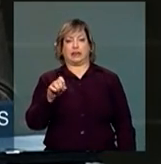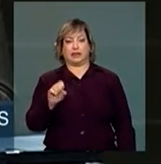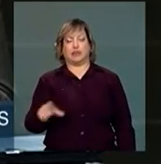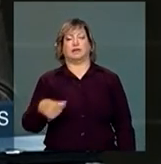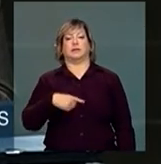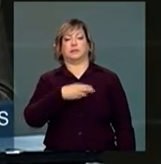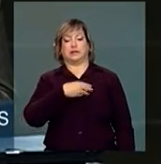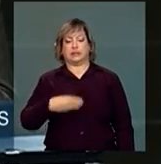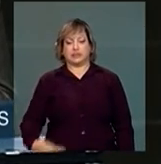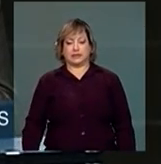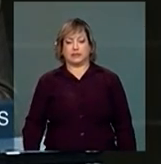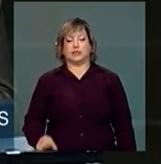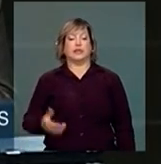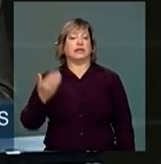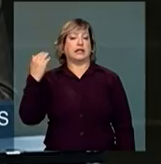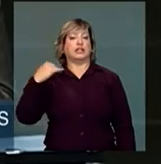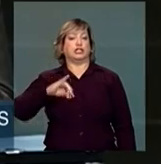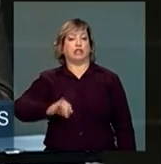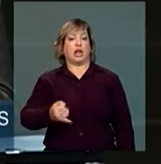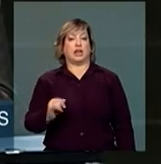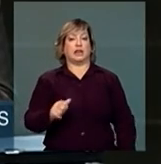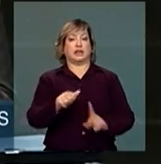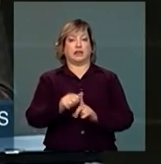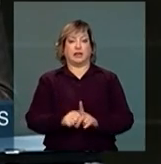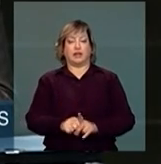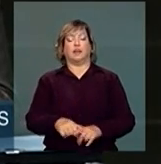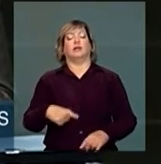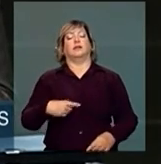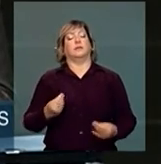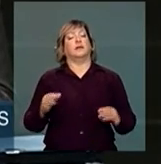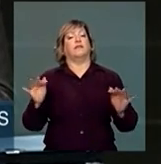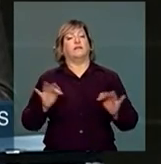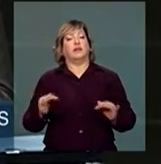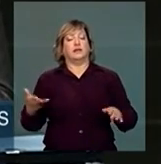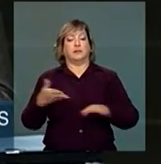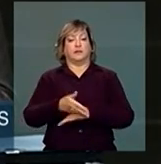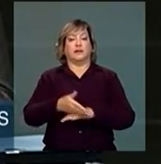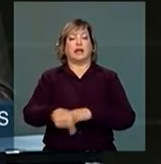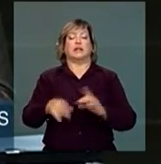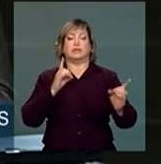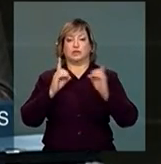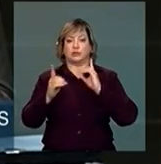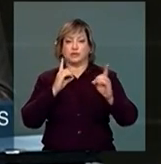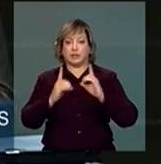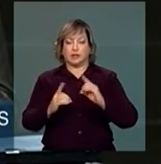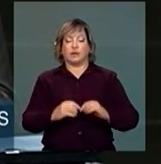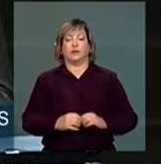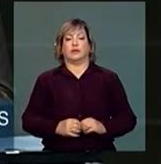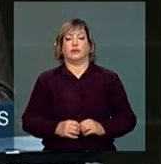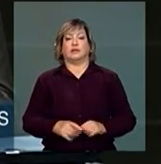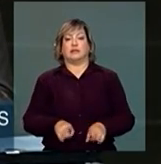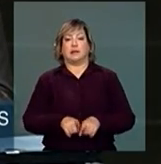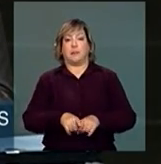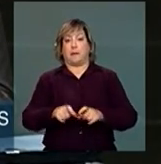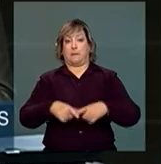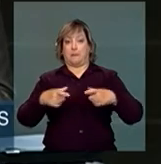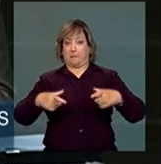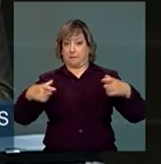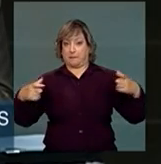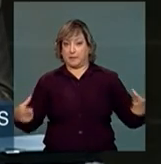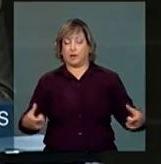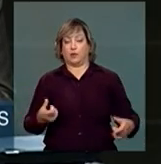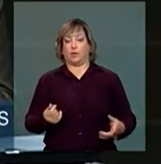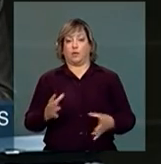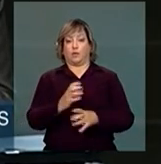desde janeiro, e realmente tenho uma satisfação muito grande ter participado dessa discussão. Mas, além de ampliar os recursos de